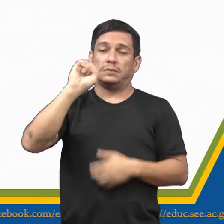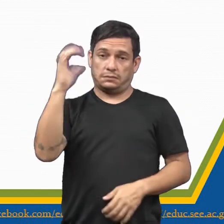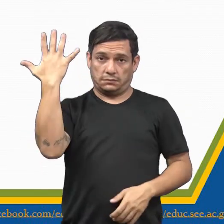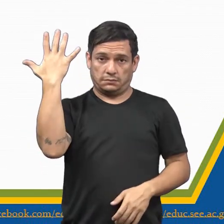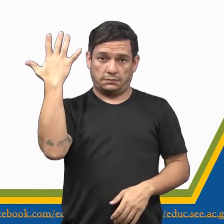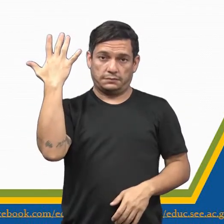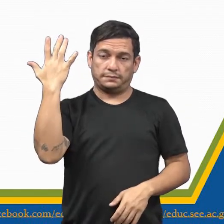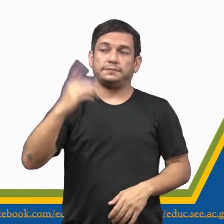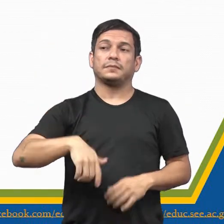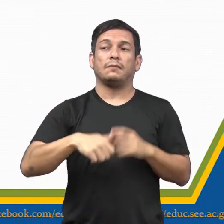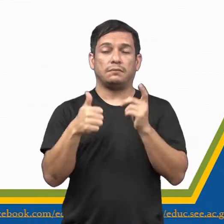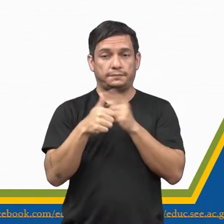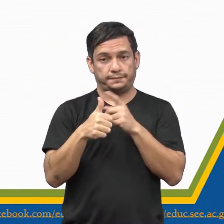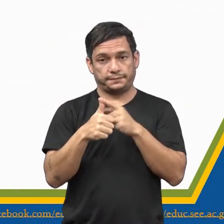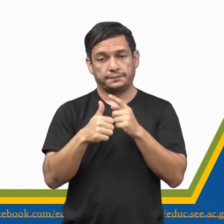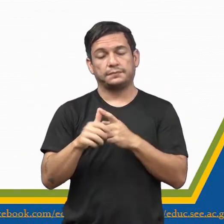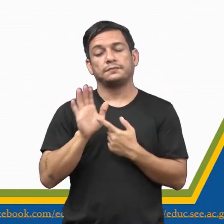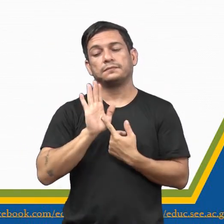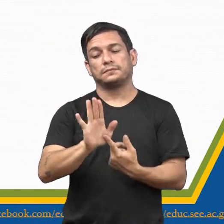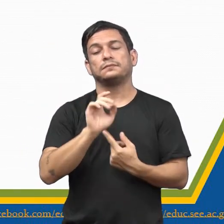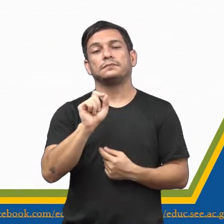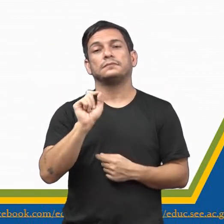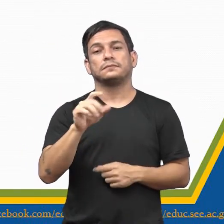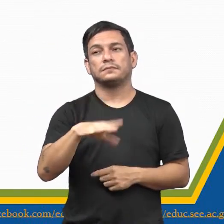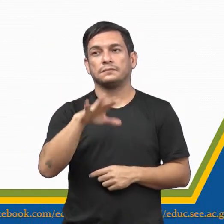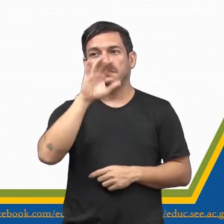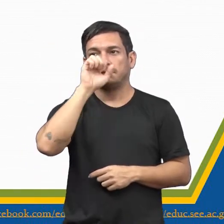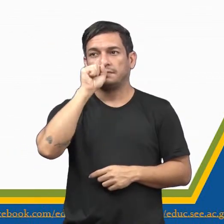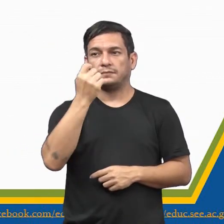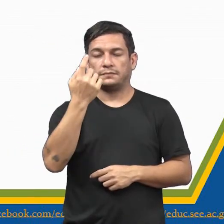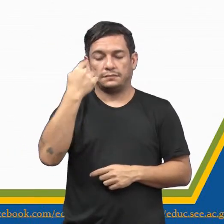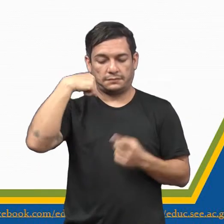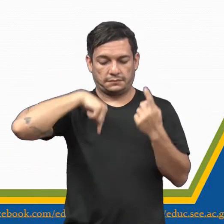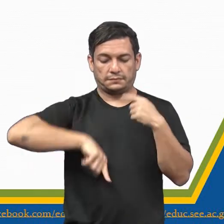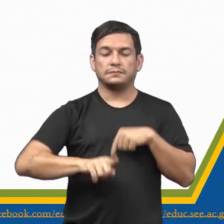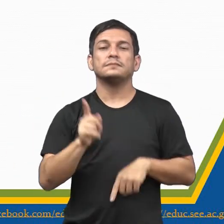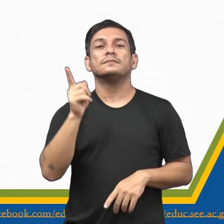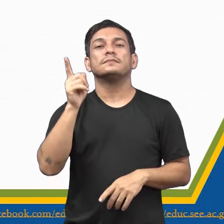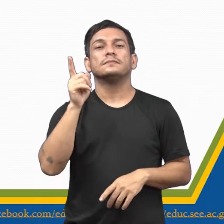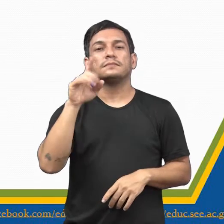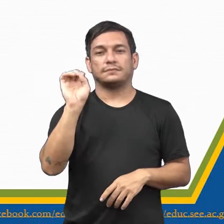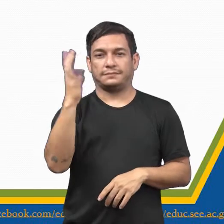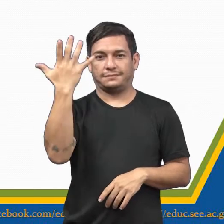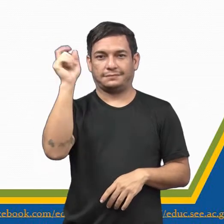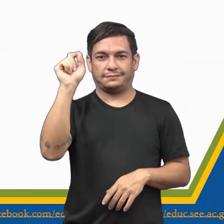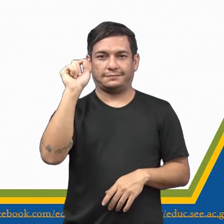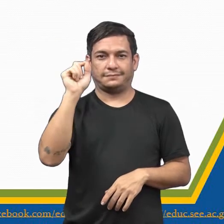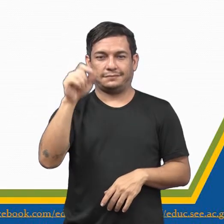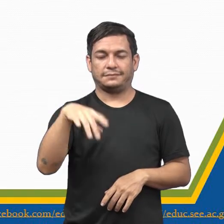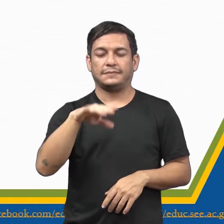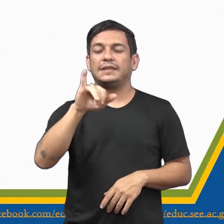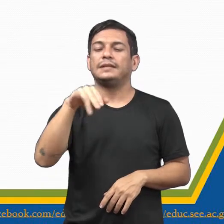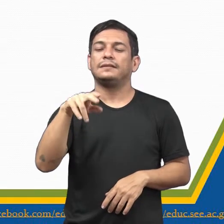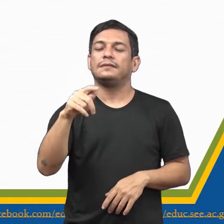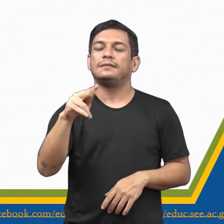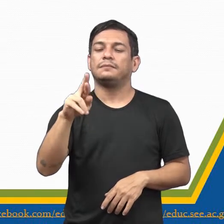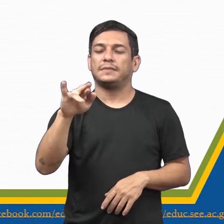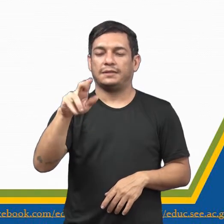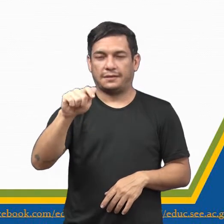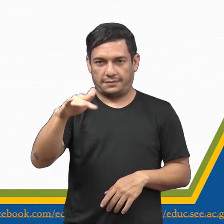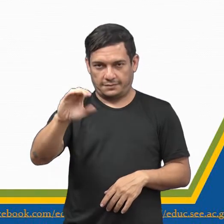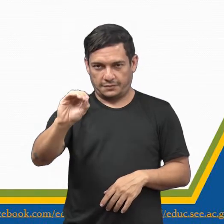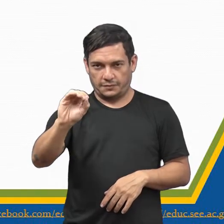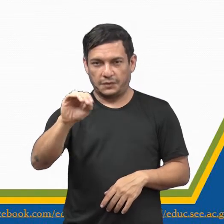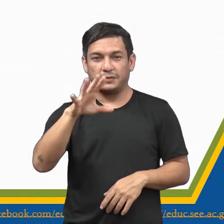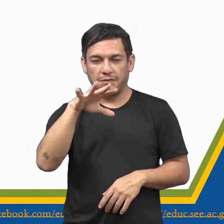acontece. Essa primeira mostra quando o ar está sendo inalado, ou seja, quando está acontecendo a inspiração.